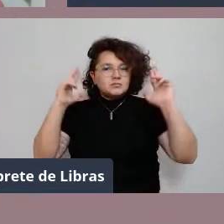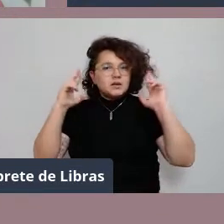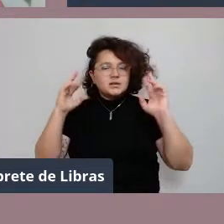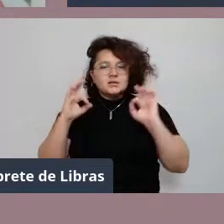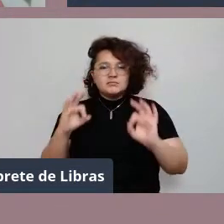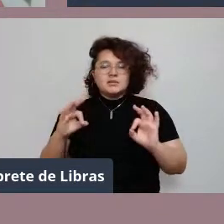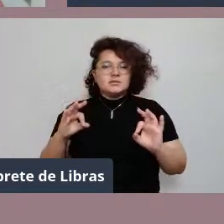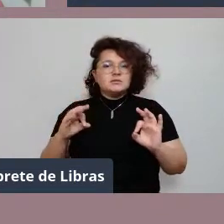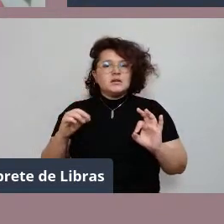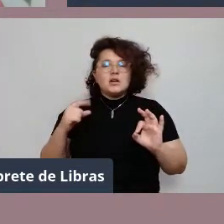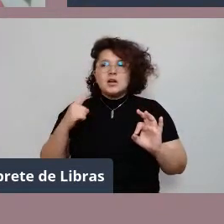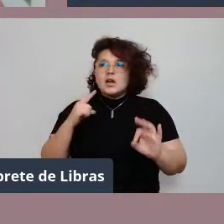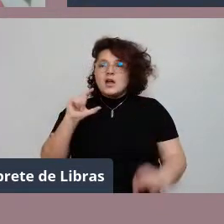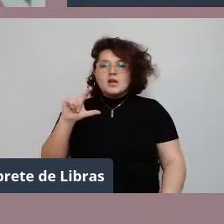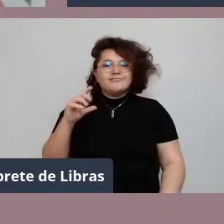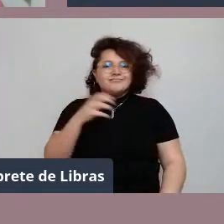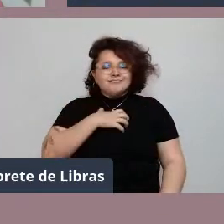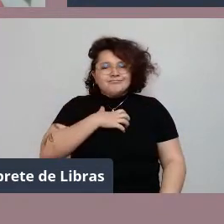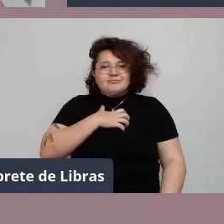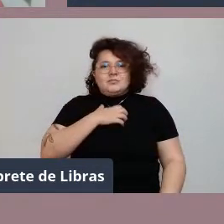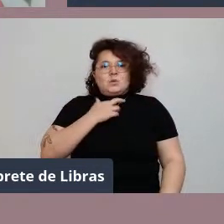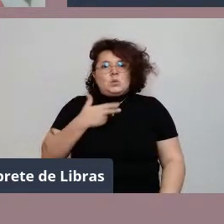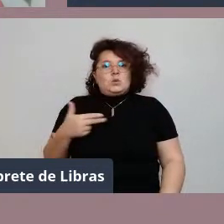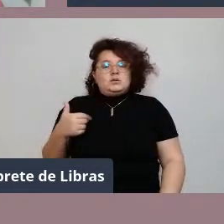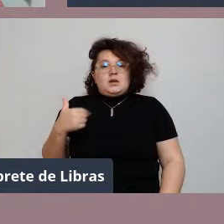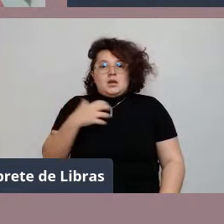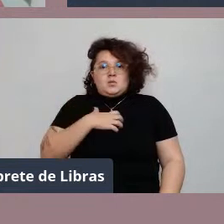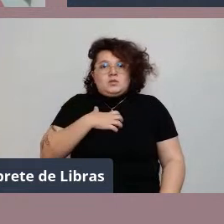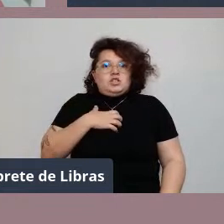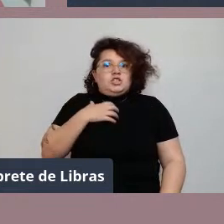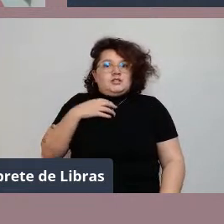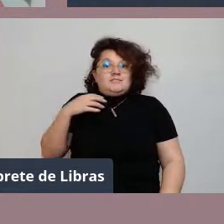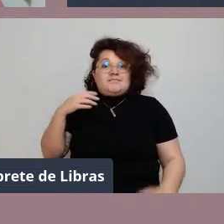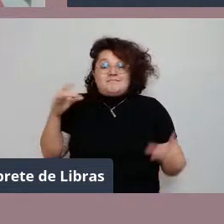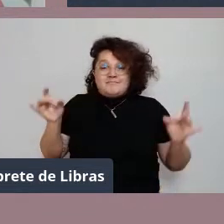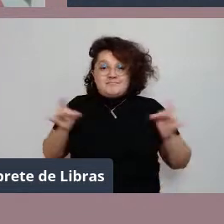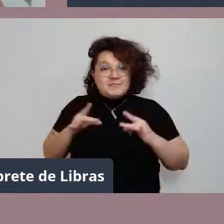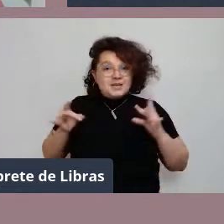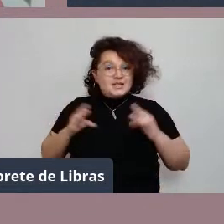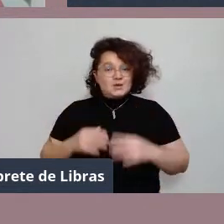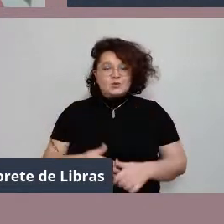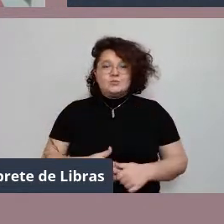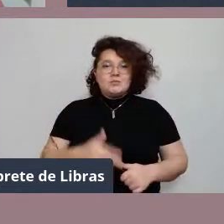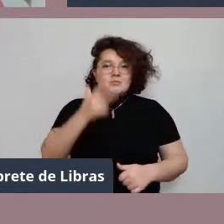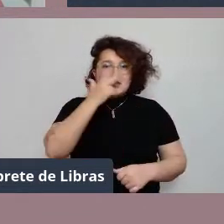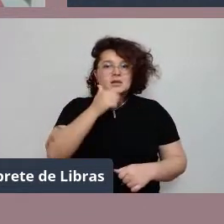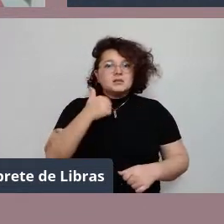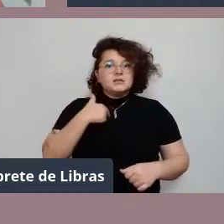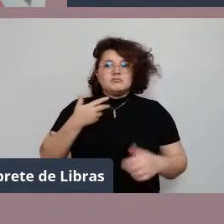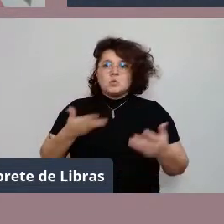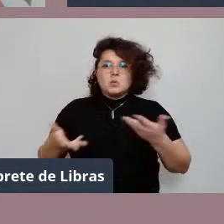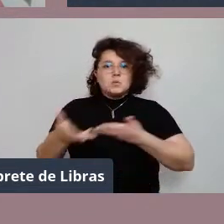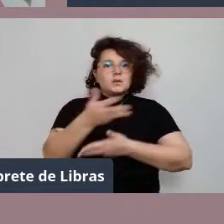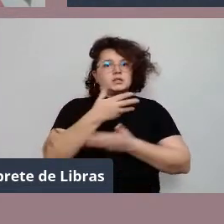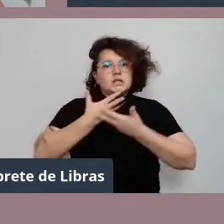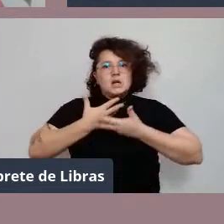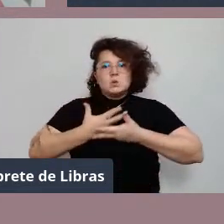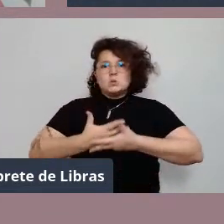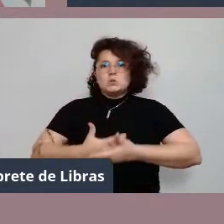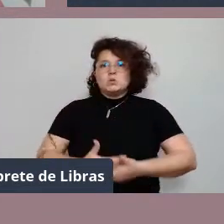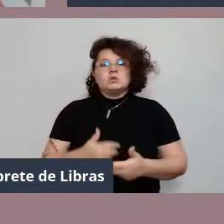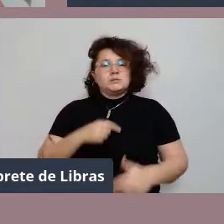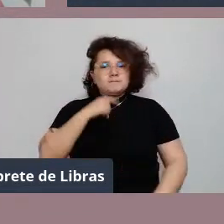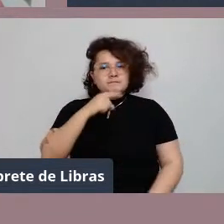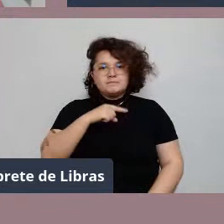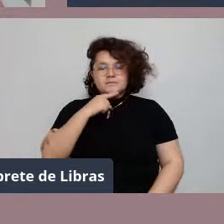uma coisa... eu tive medo, senti que estávamos compartilhando uma angústia, uma aflição.